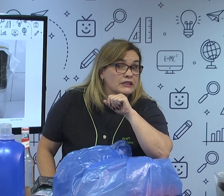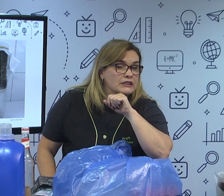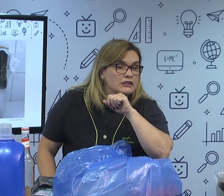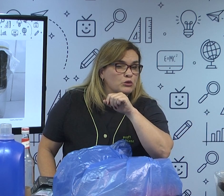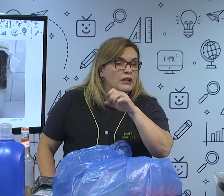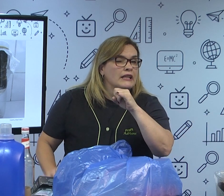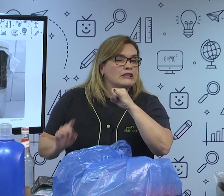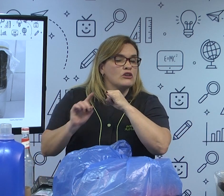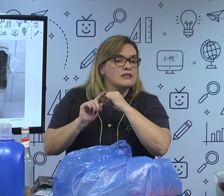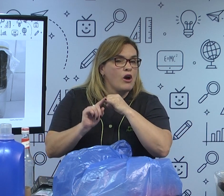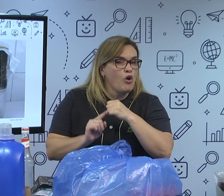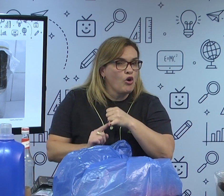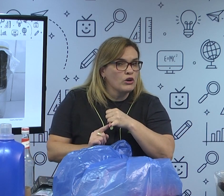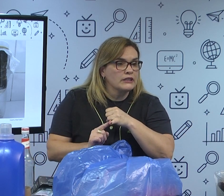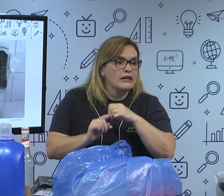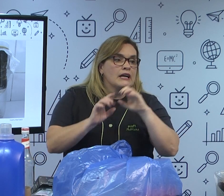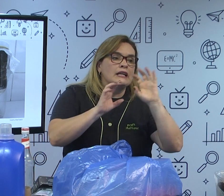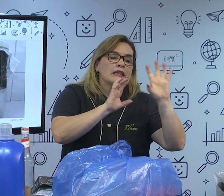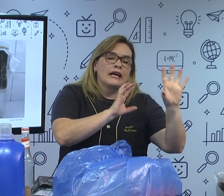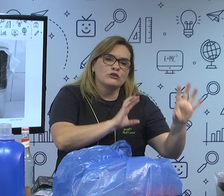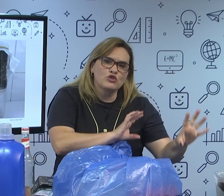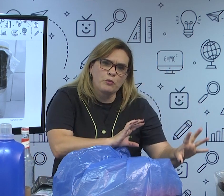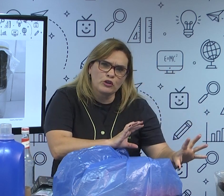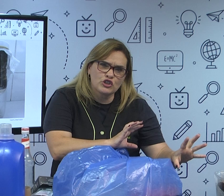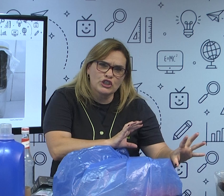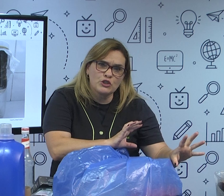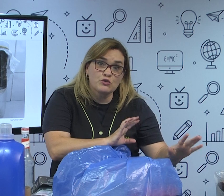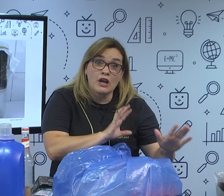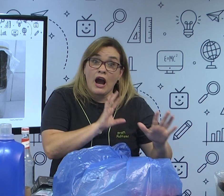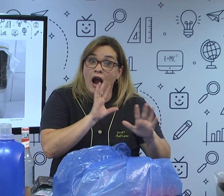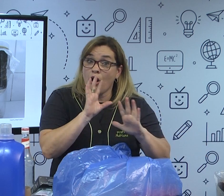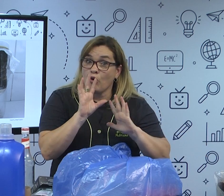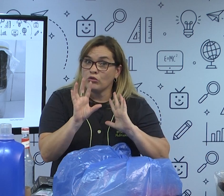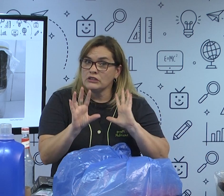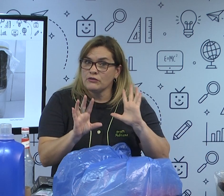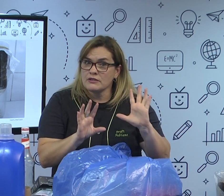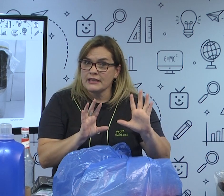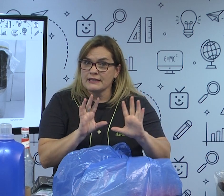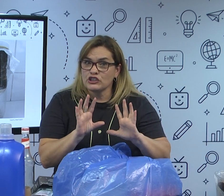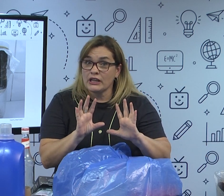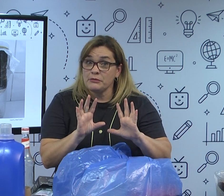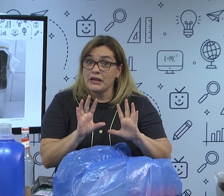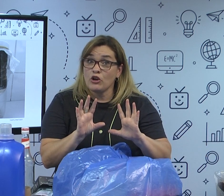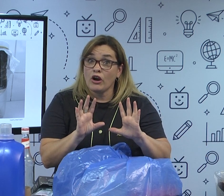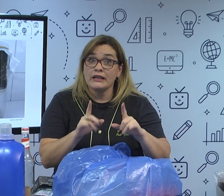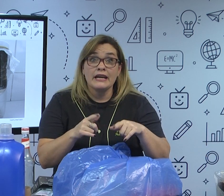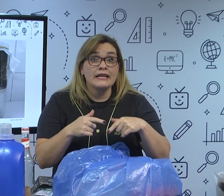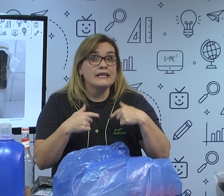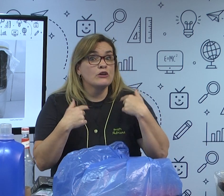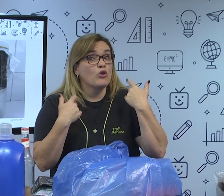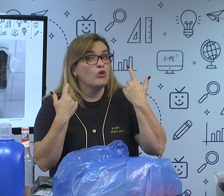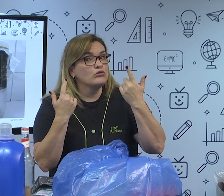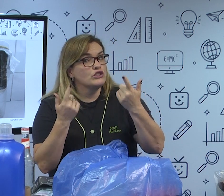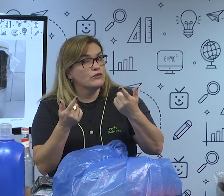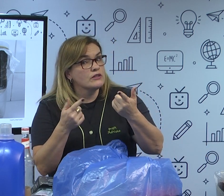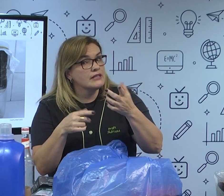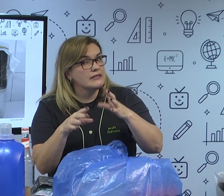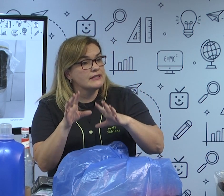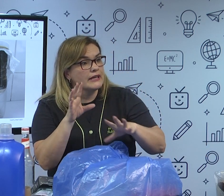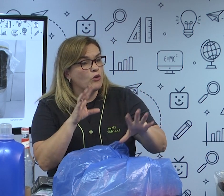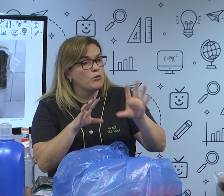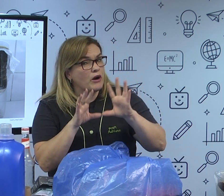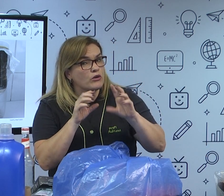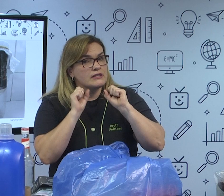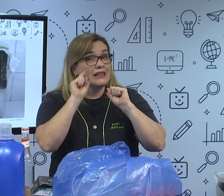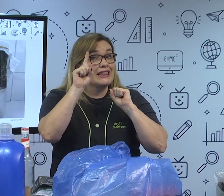resíduo orgânico lá na nossa horta, lá nos potinhos, aonde vocês acharem melhor e onde